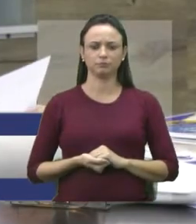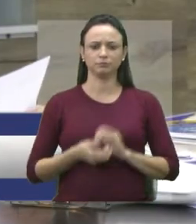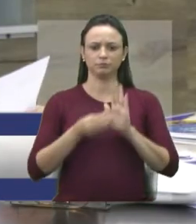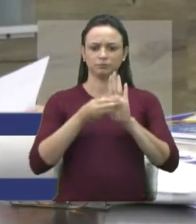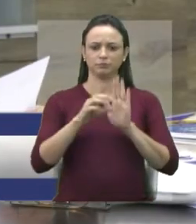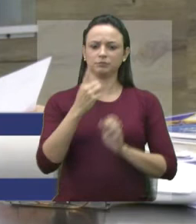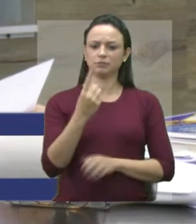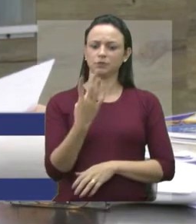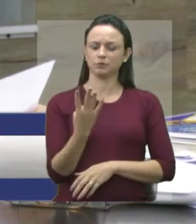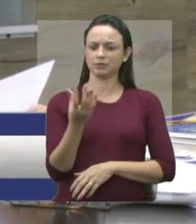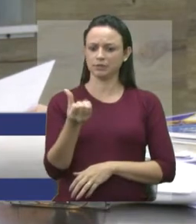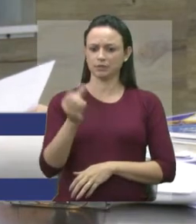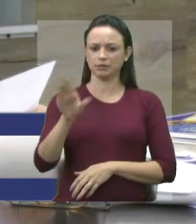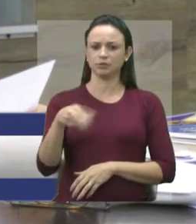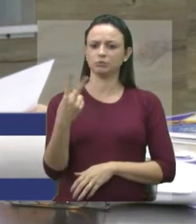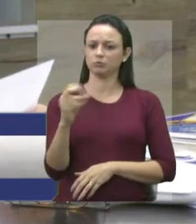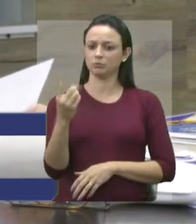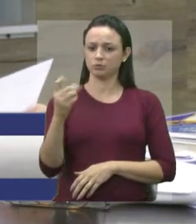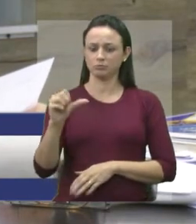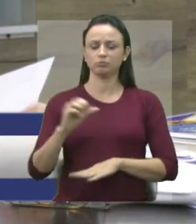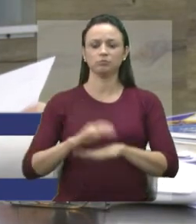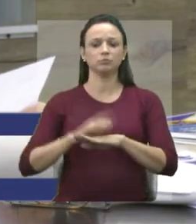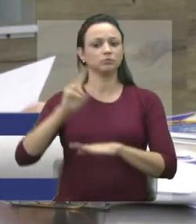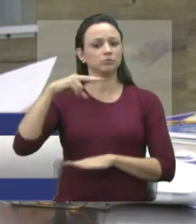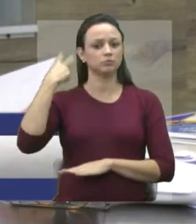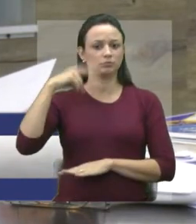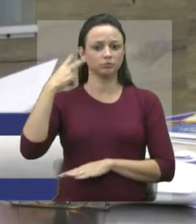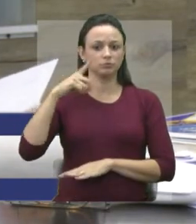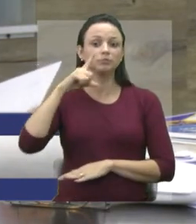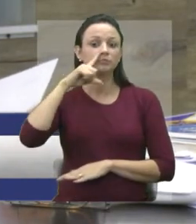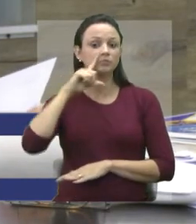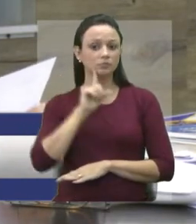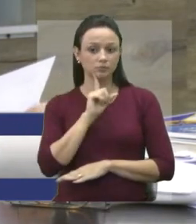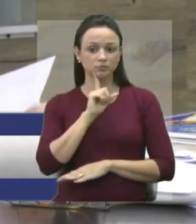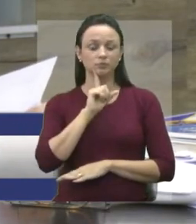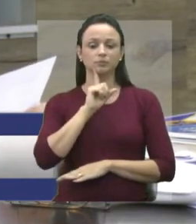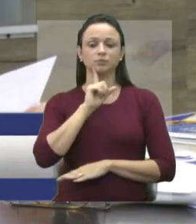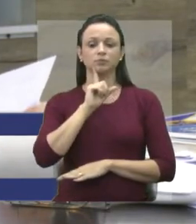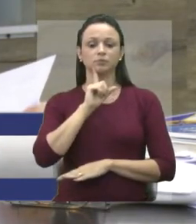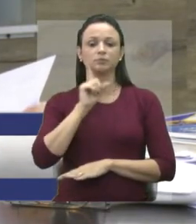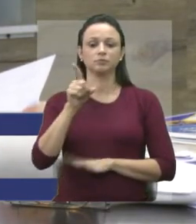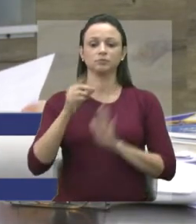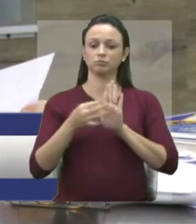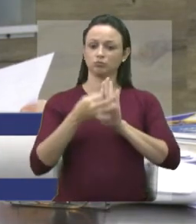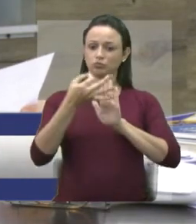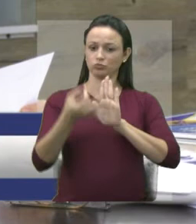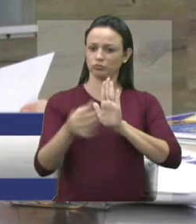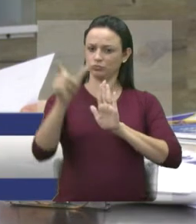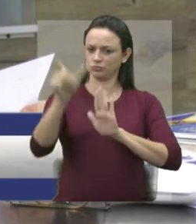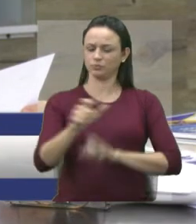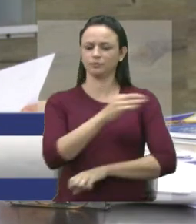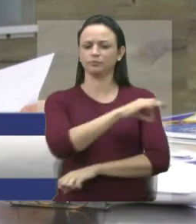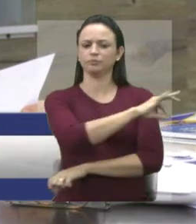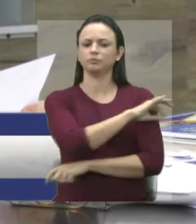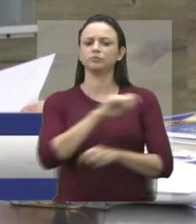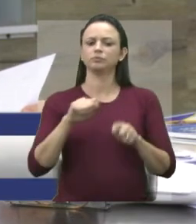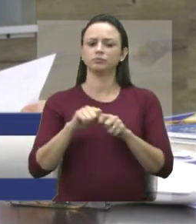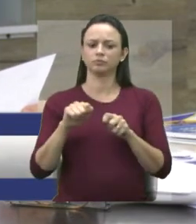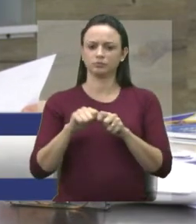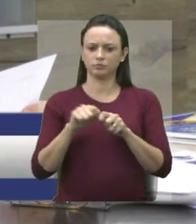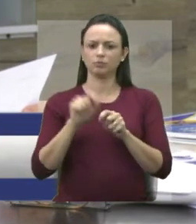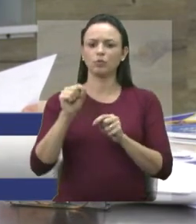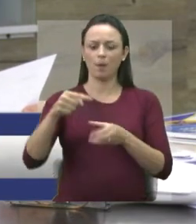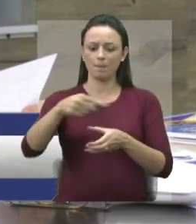Indicação 146/2019, autoria vereador Agentil Américo Cato, sugerindo ao senhor prefeito municipal que proceda à